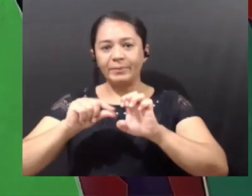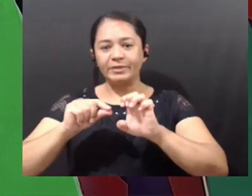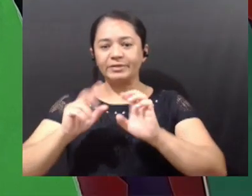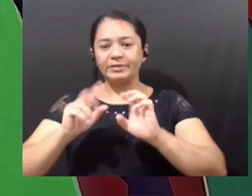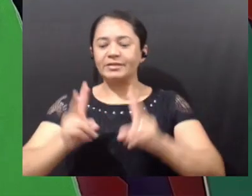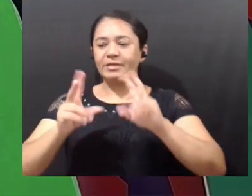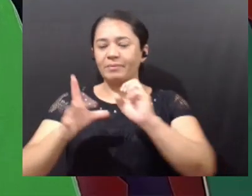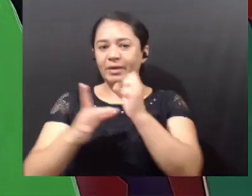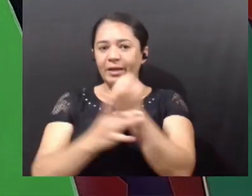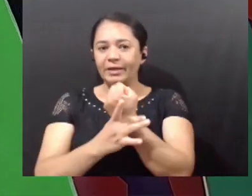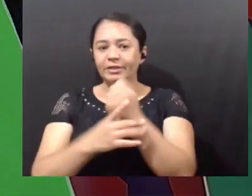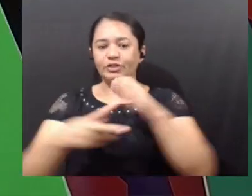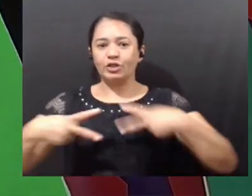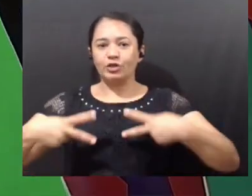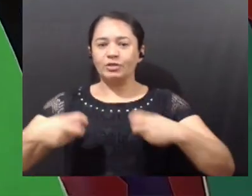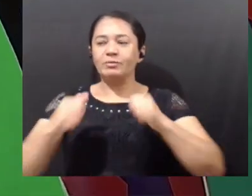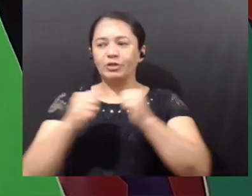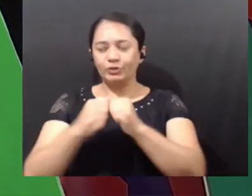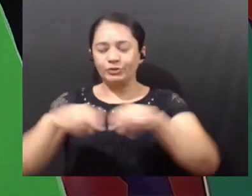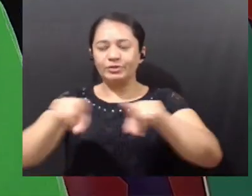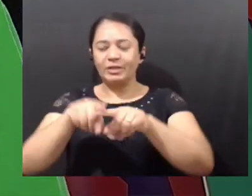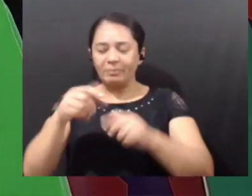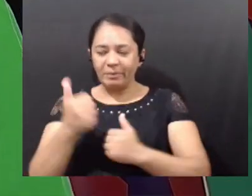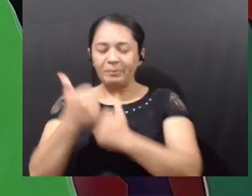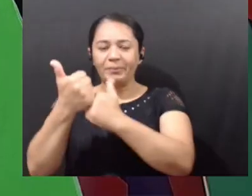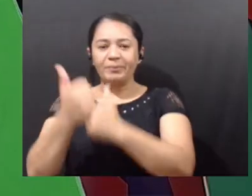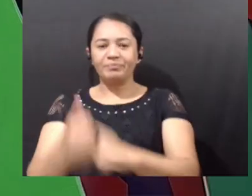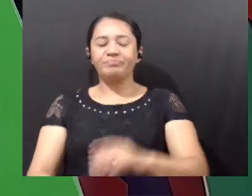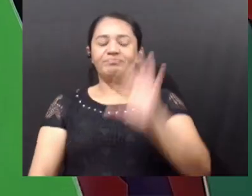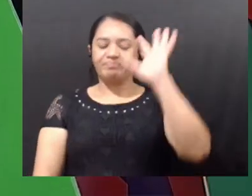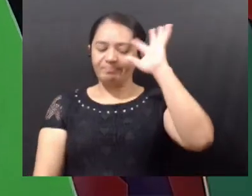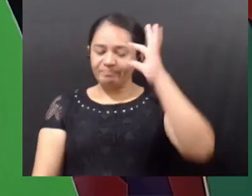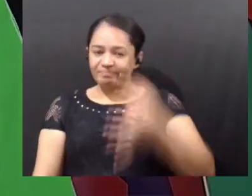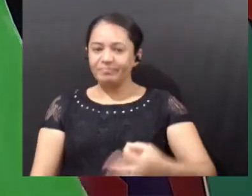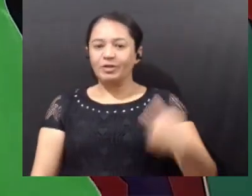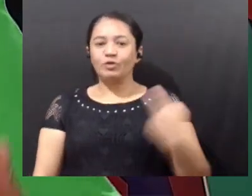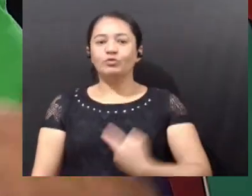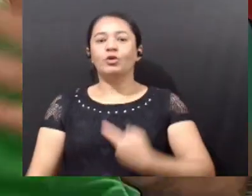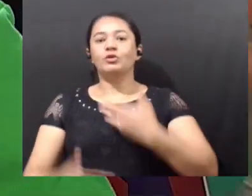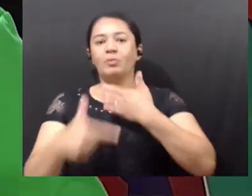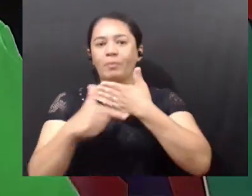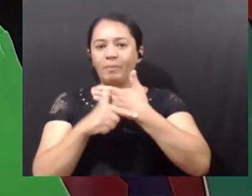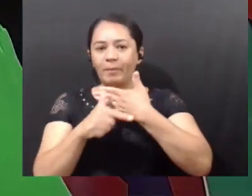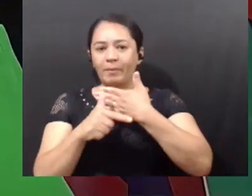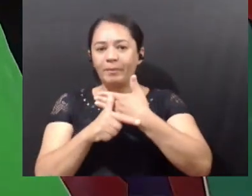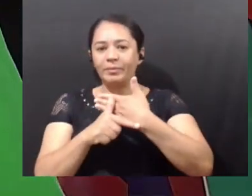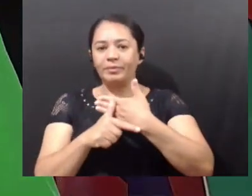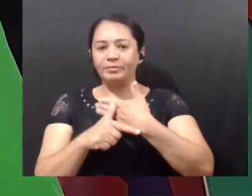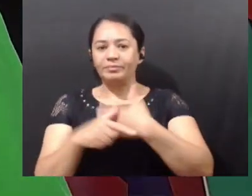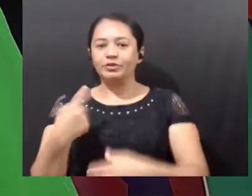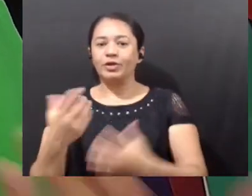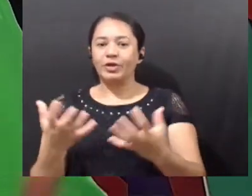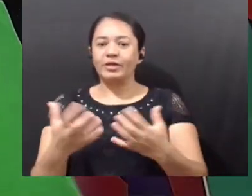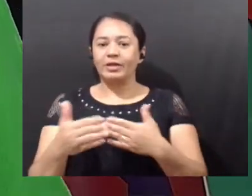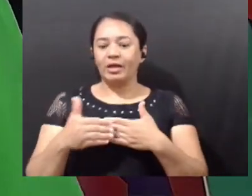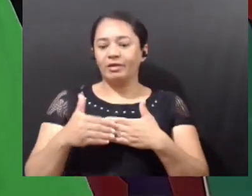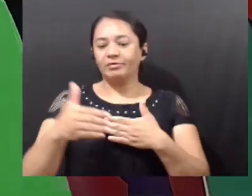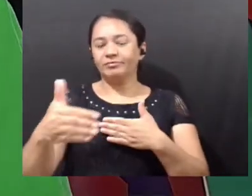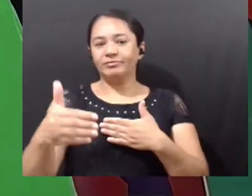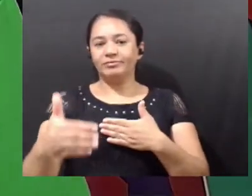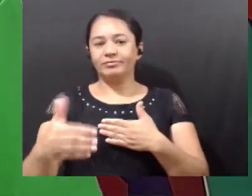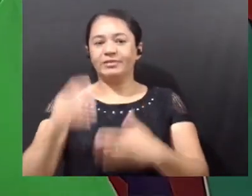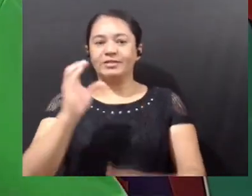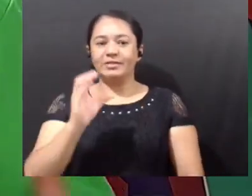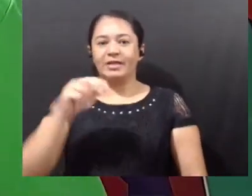estar lá também para dar esse apoio. Com certeza, é nosso papel, e a gente quer estar nas próximas edições da SNE e todas as